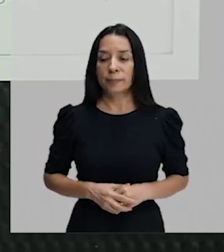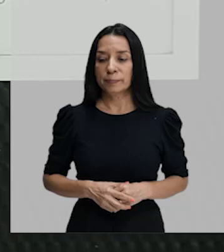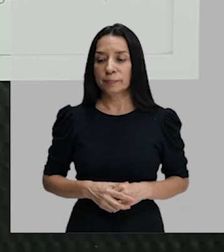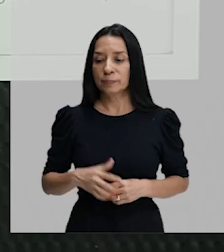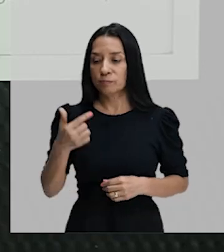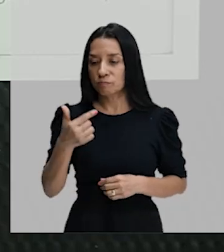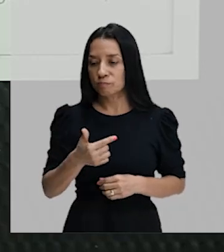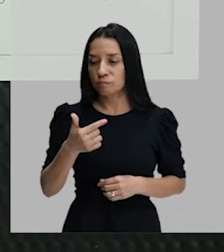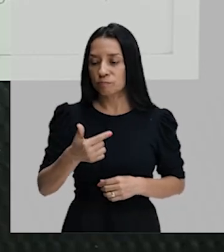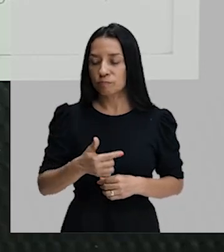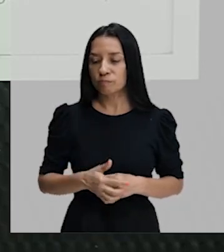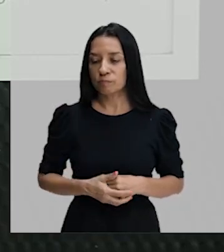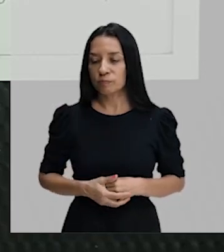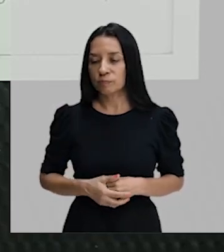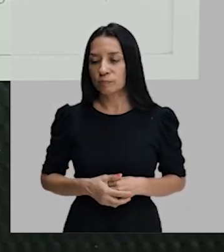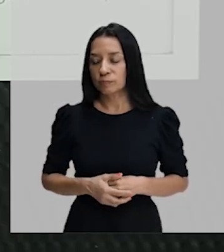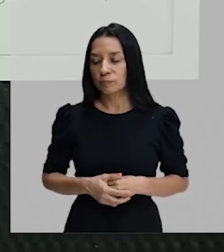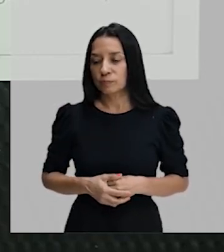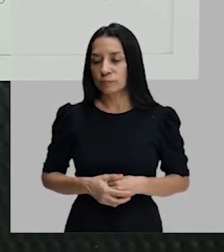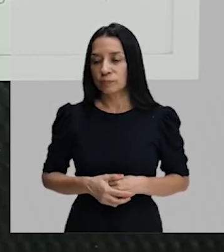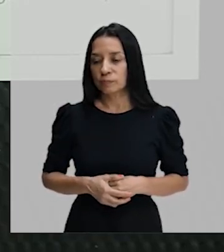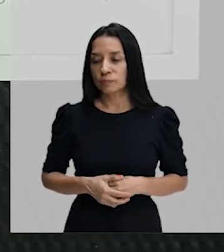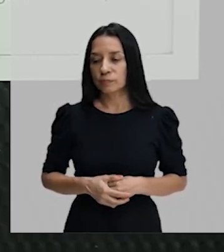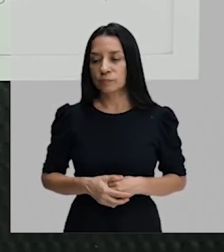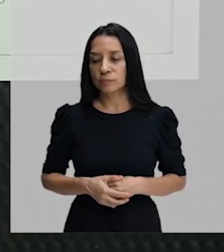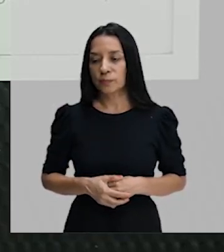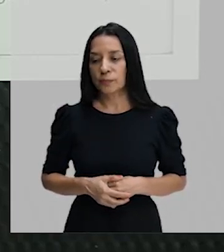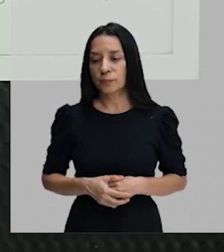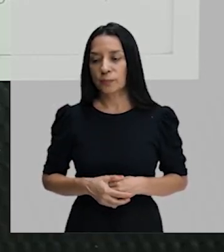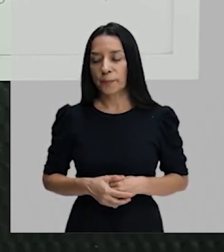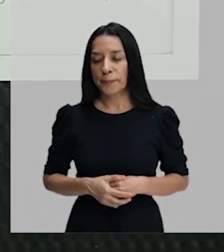O segundo, vou colocar aqui.